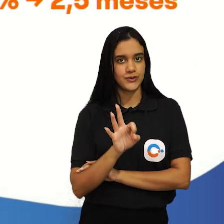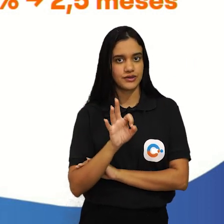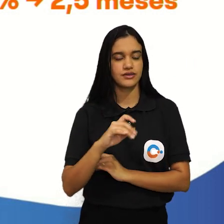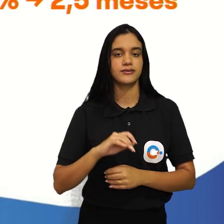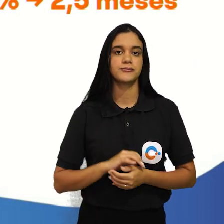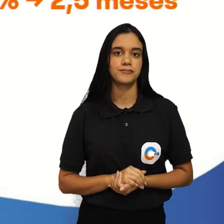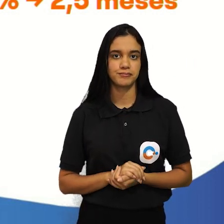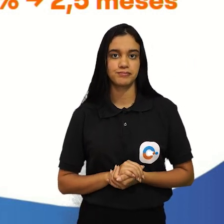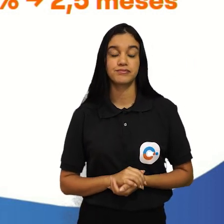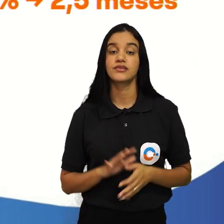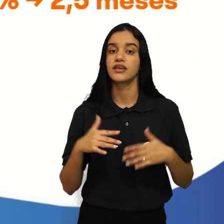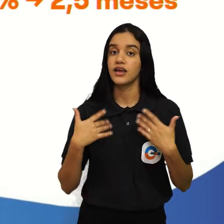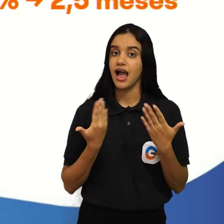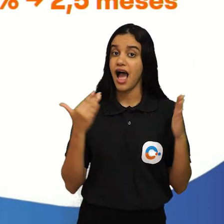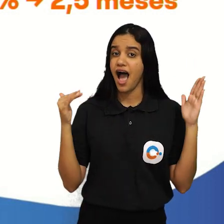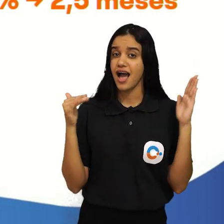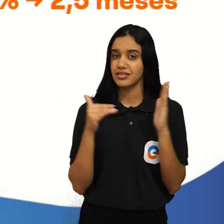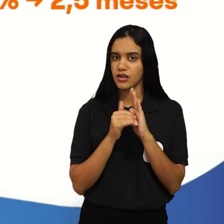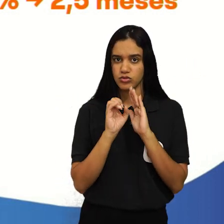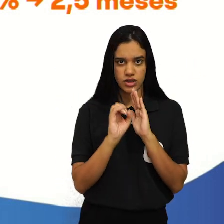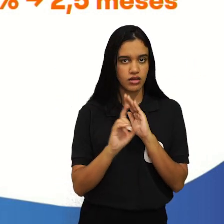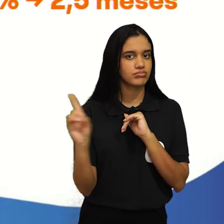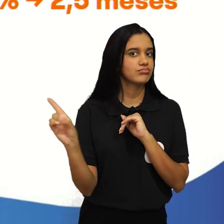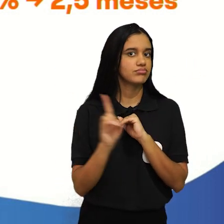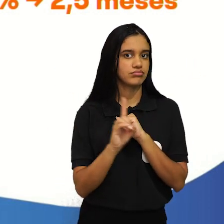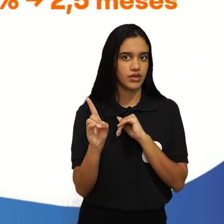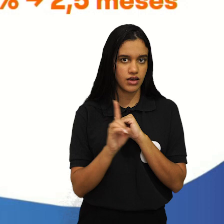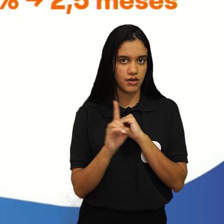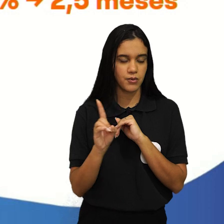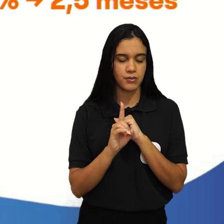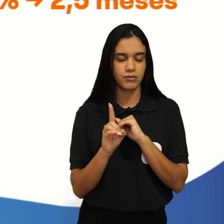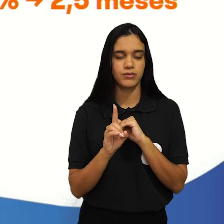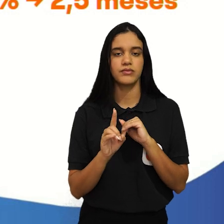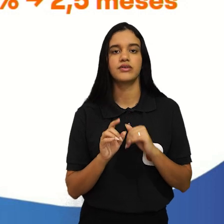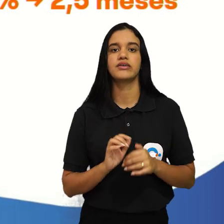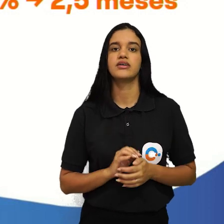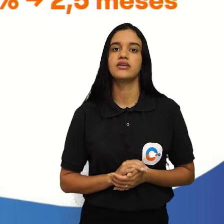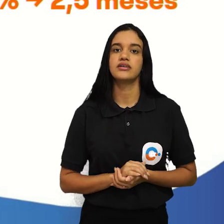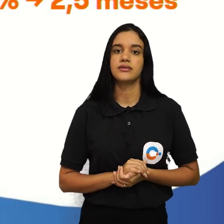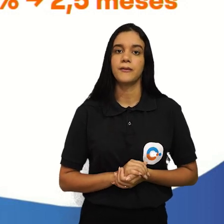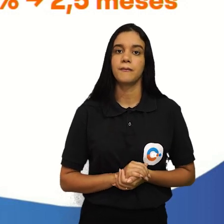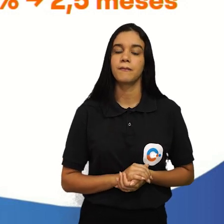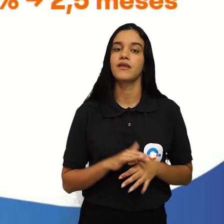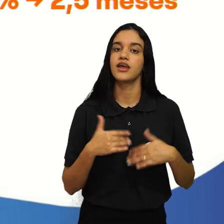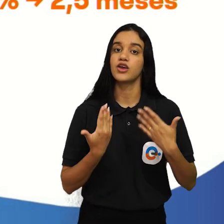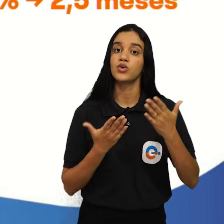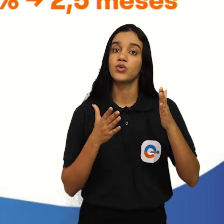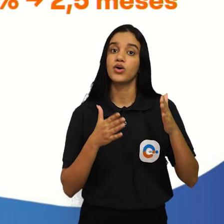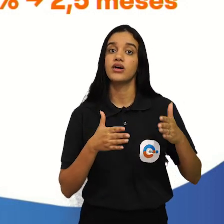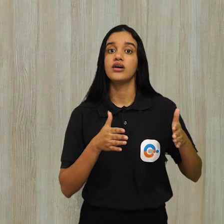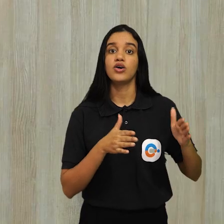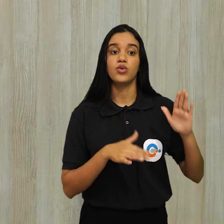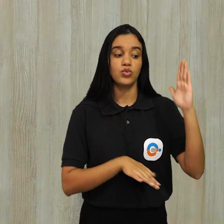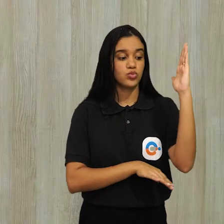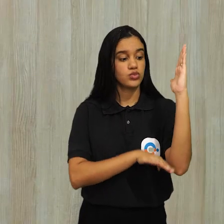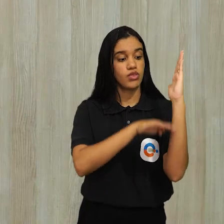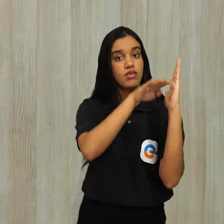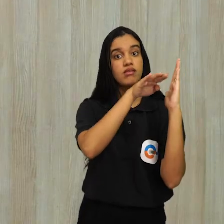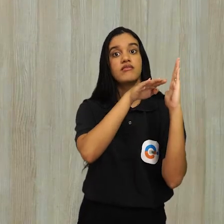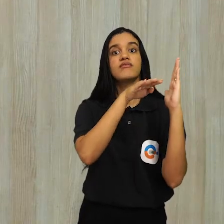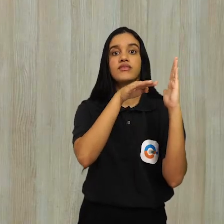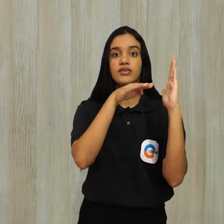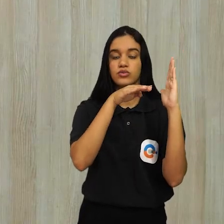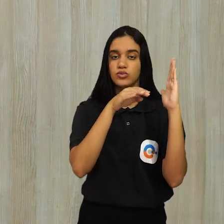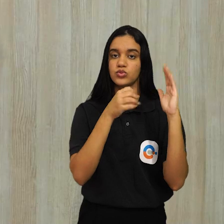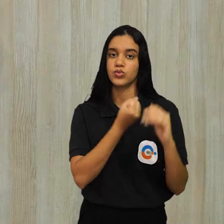5%, tá? Ele não vai até o 0%, que é o que ele quer, né? O nível zero. Então,